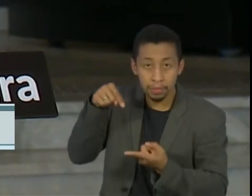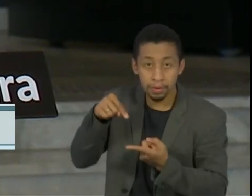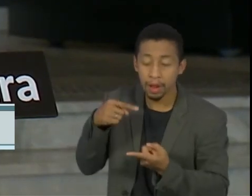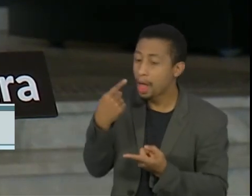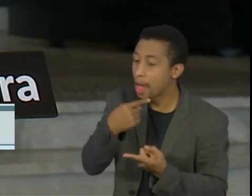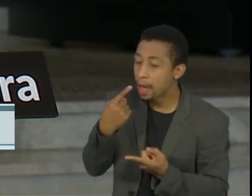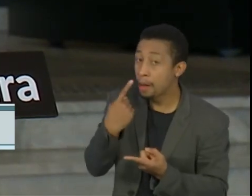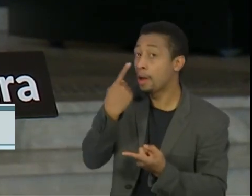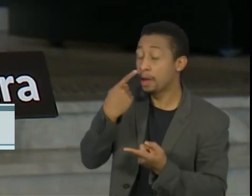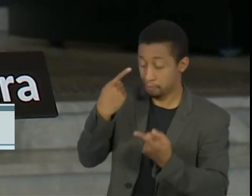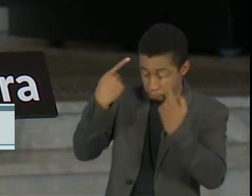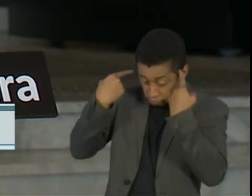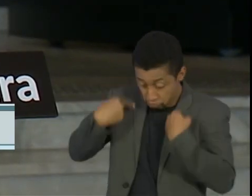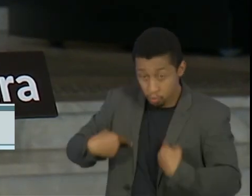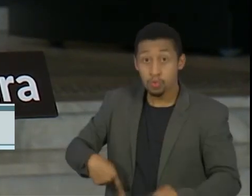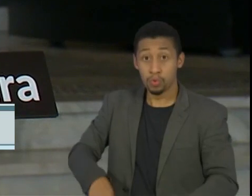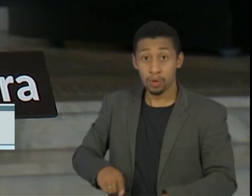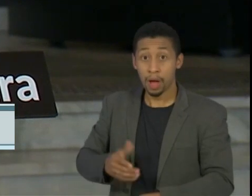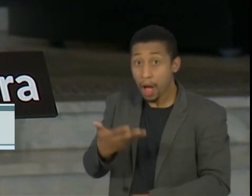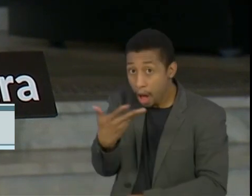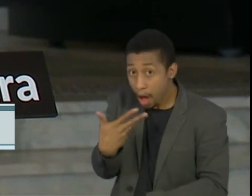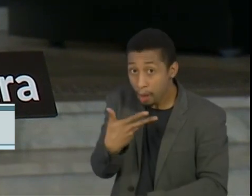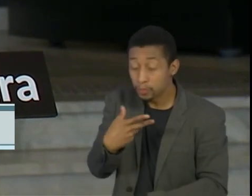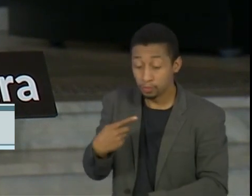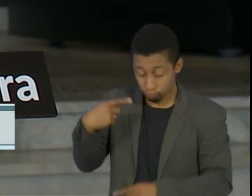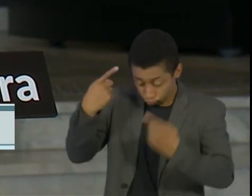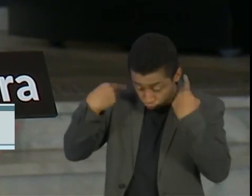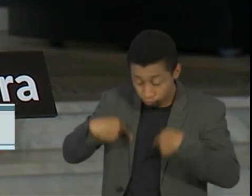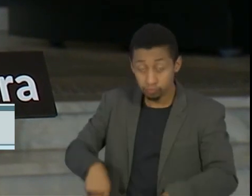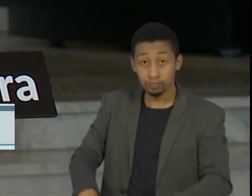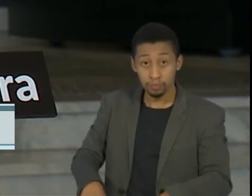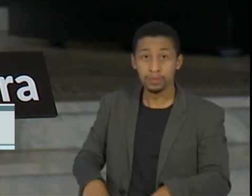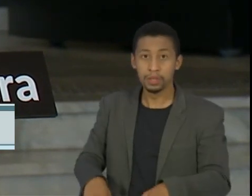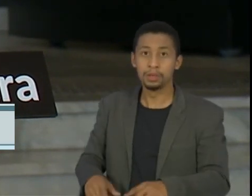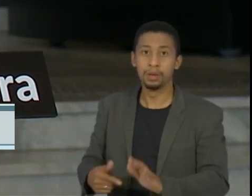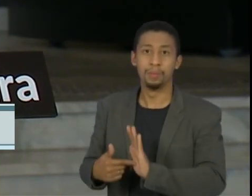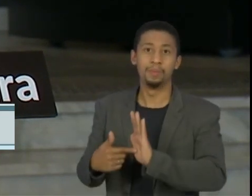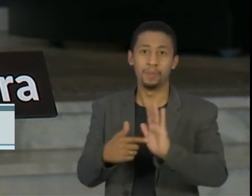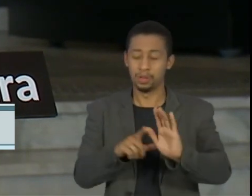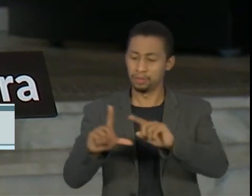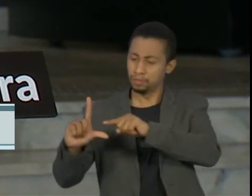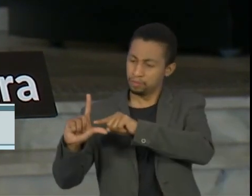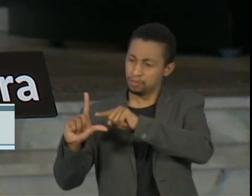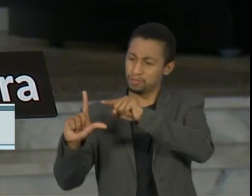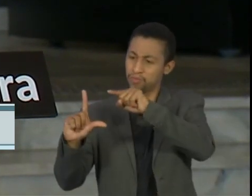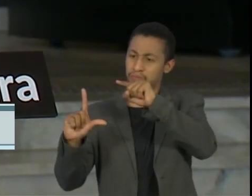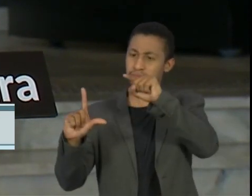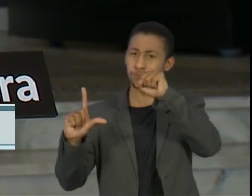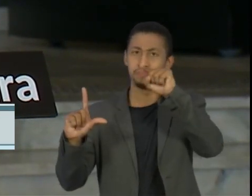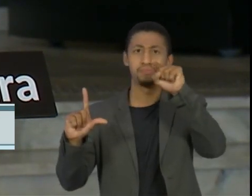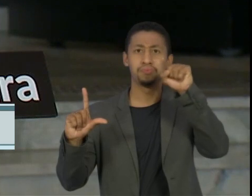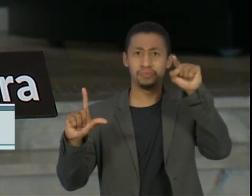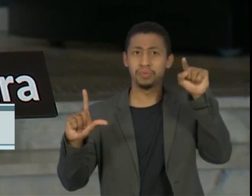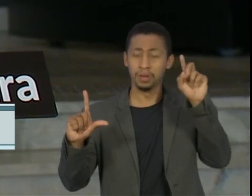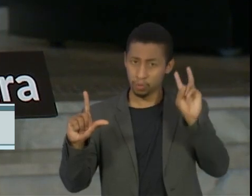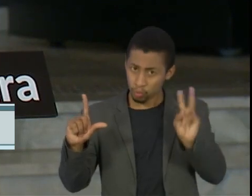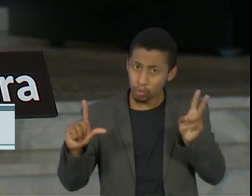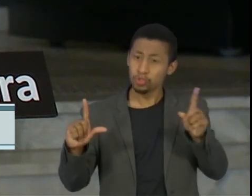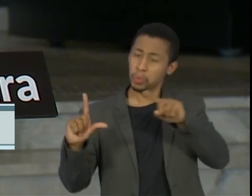todos os testes, inclusive os testes rápidos, daí essa curva deverá aumentar durante um certo